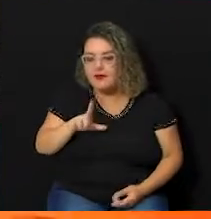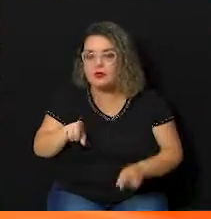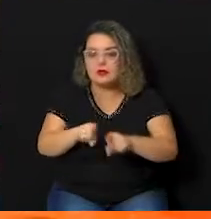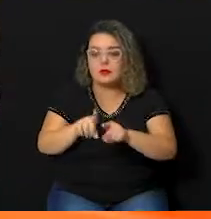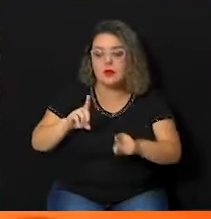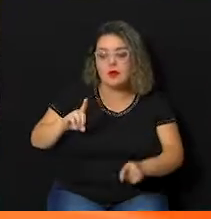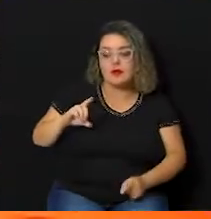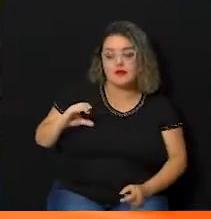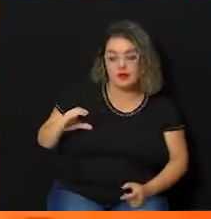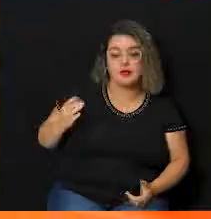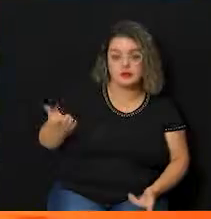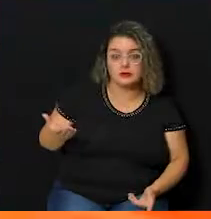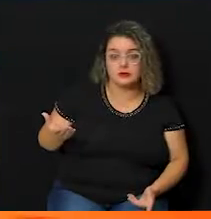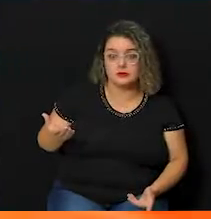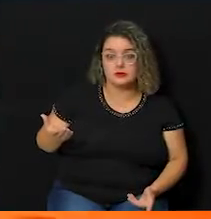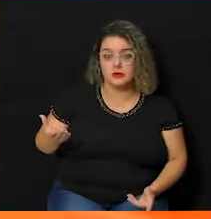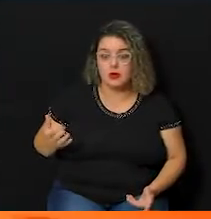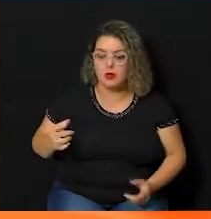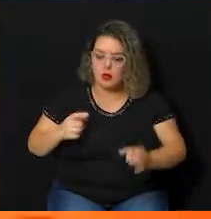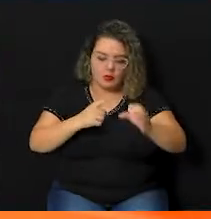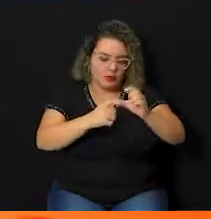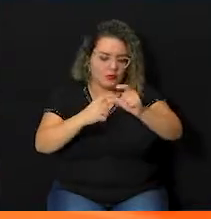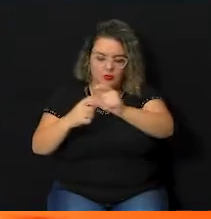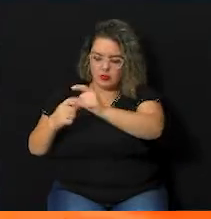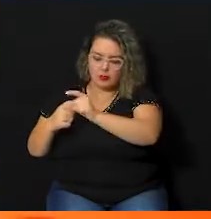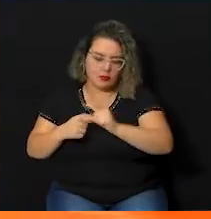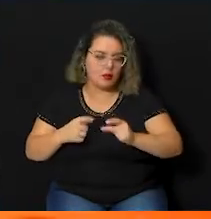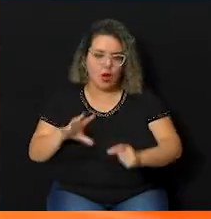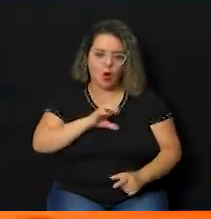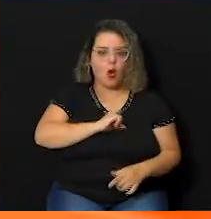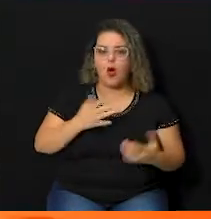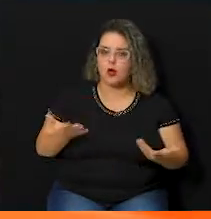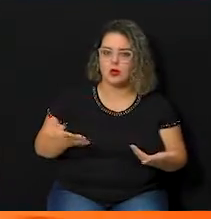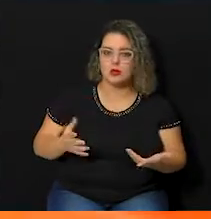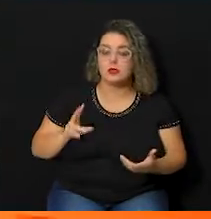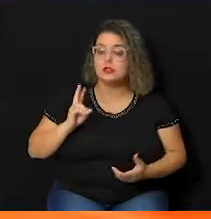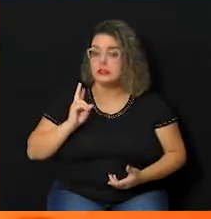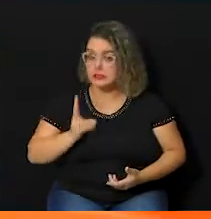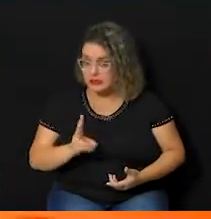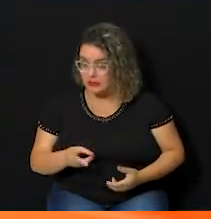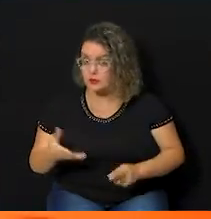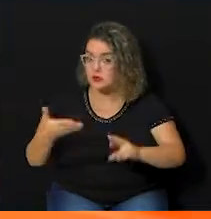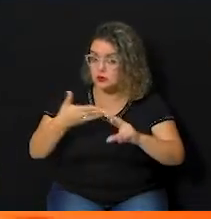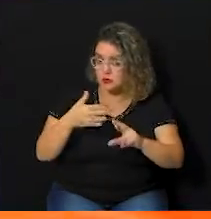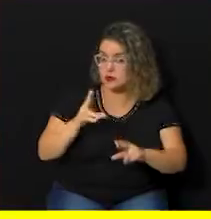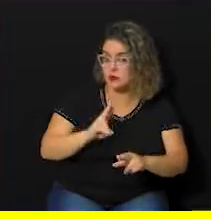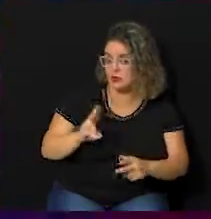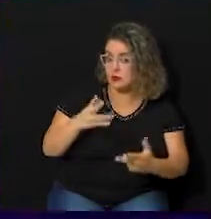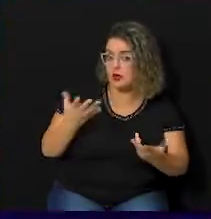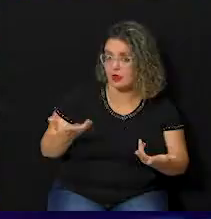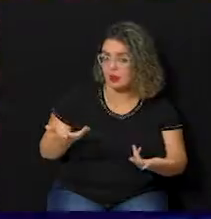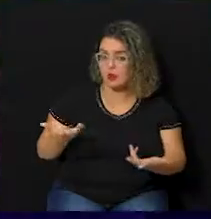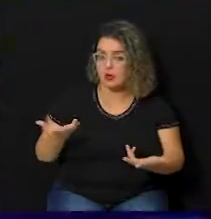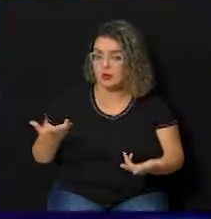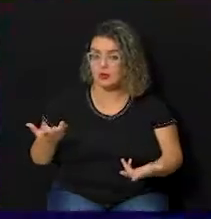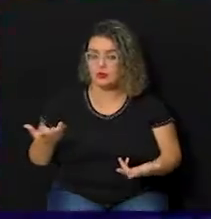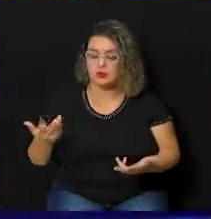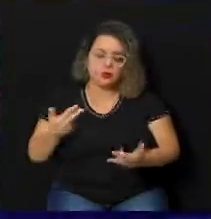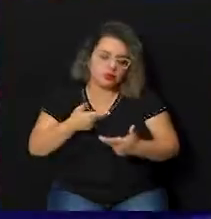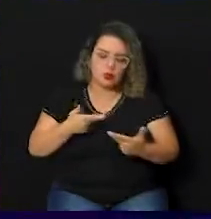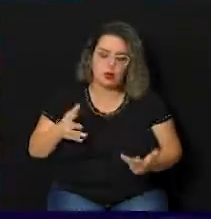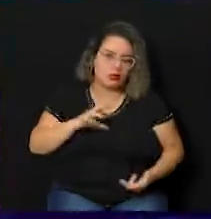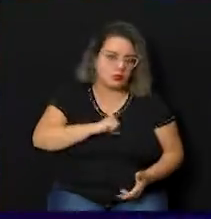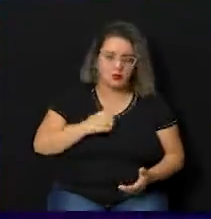Asterix, Tintin, eu gosto de história em quadrinho em geral. Então, sempre que eu puder botar uma referência de algo que eu gosto, eu